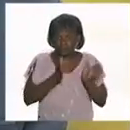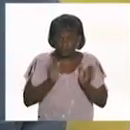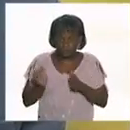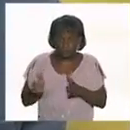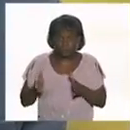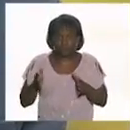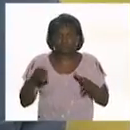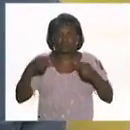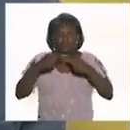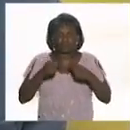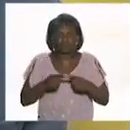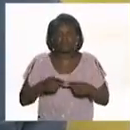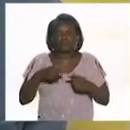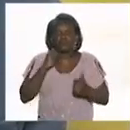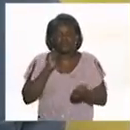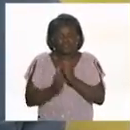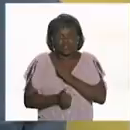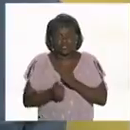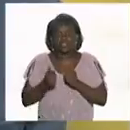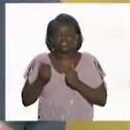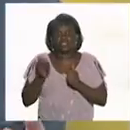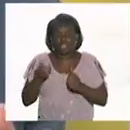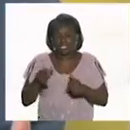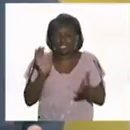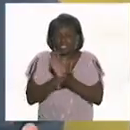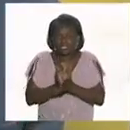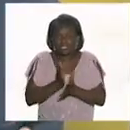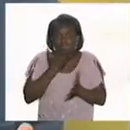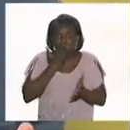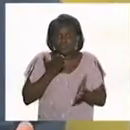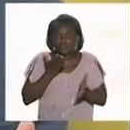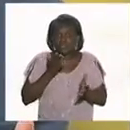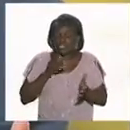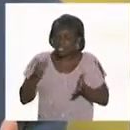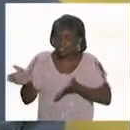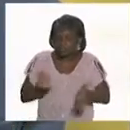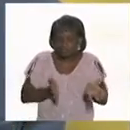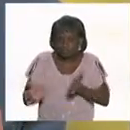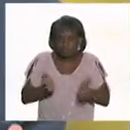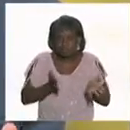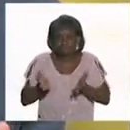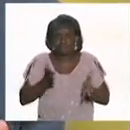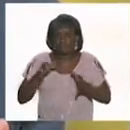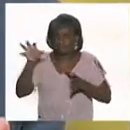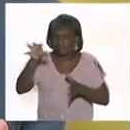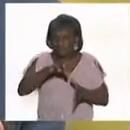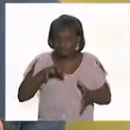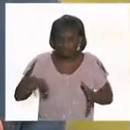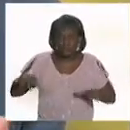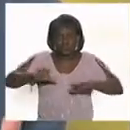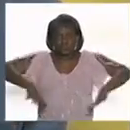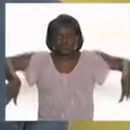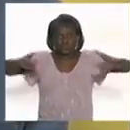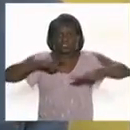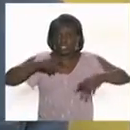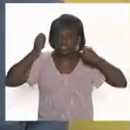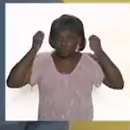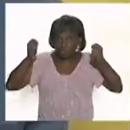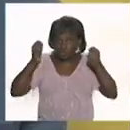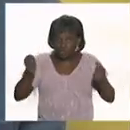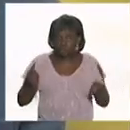essa organização, ela tem a ver porque o esporte era praticado pelos clubes e eles movimentavam determinadas regiões e